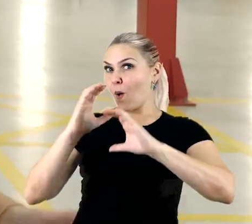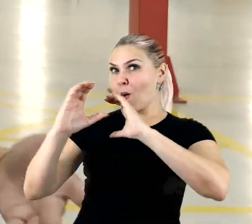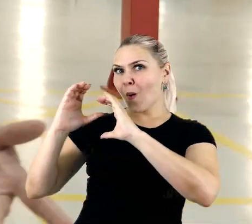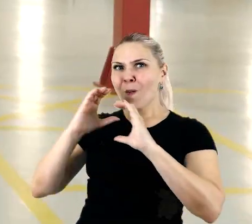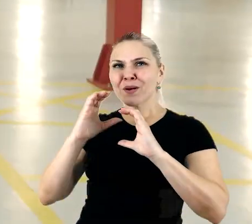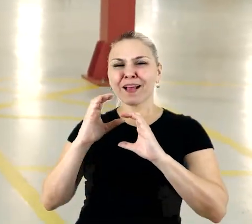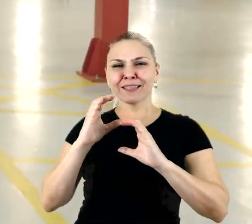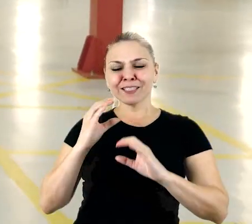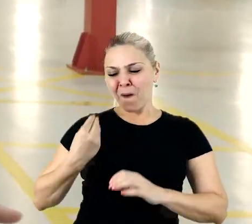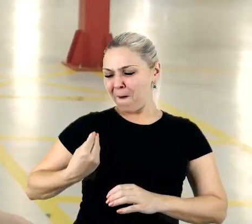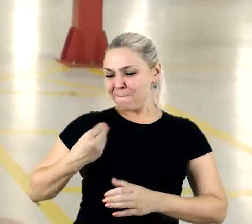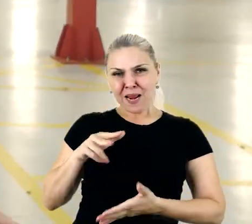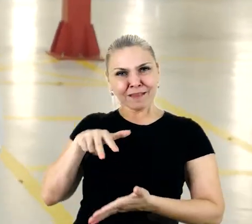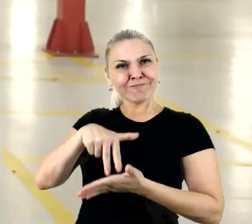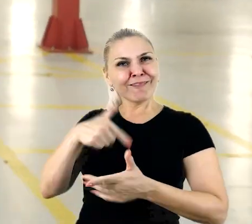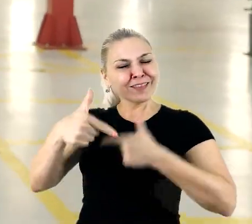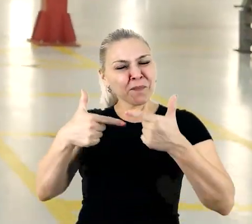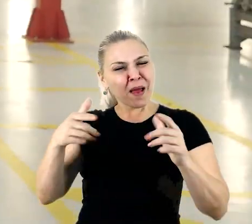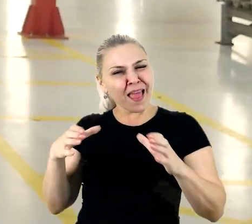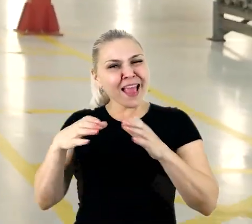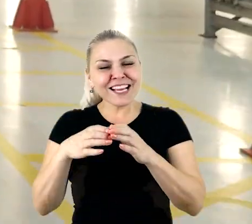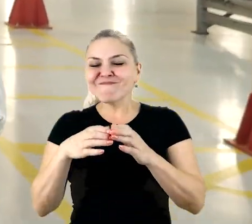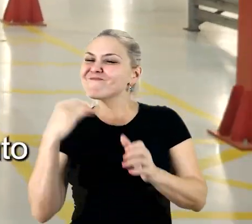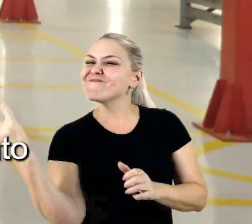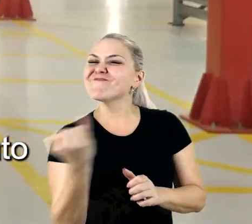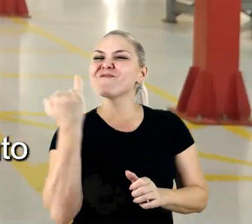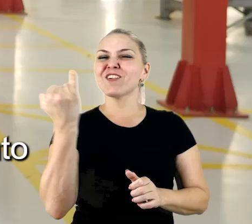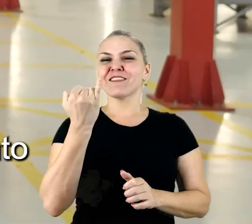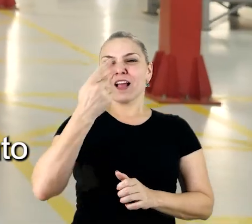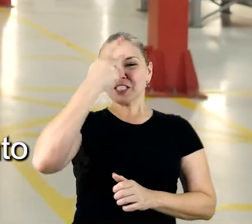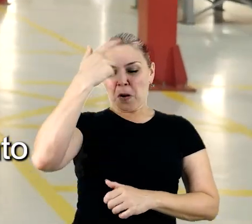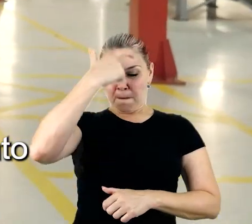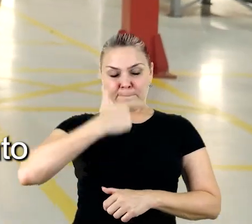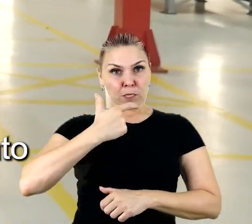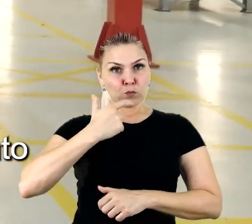da comunicação da presença do trabalho